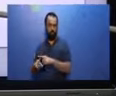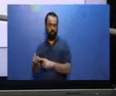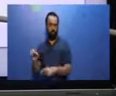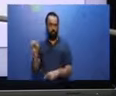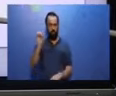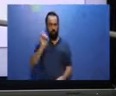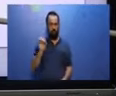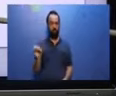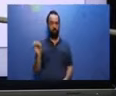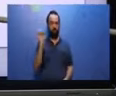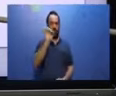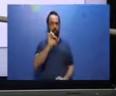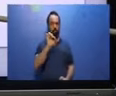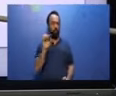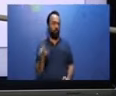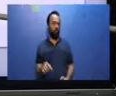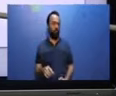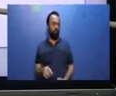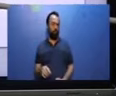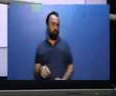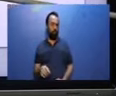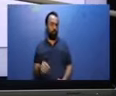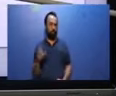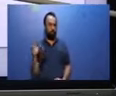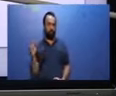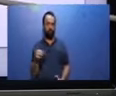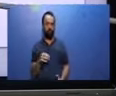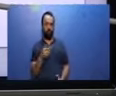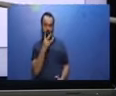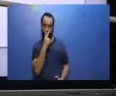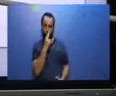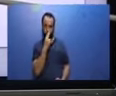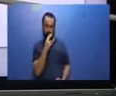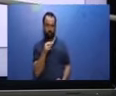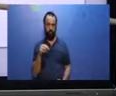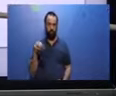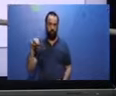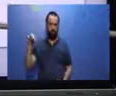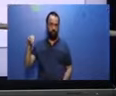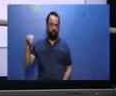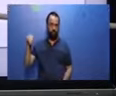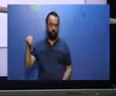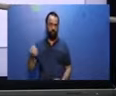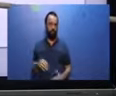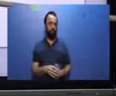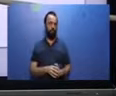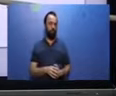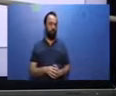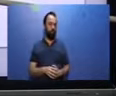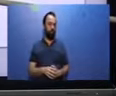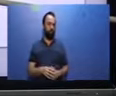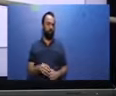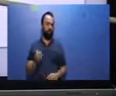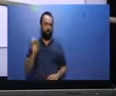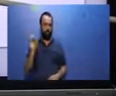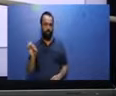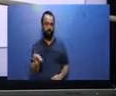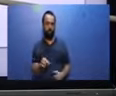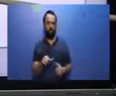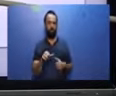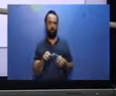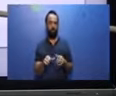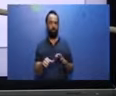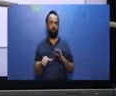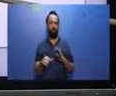e aí ó no exemplo aqui embaixo como se fosse né matemática vamos multiplicar o índice três pelos átomos que estão